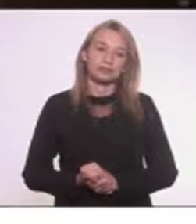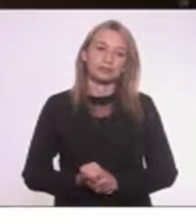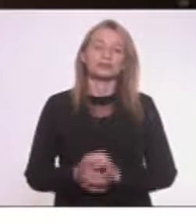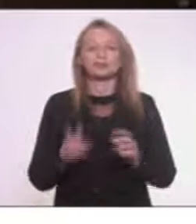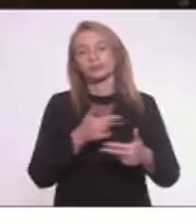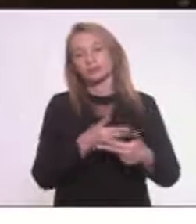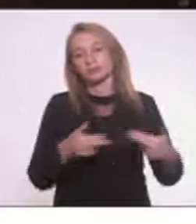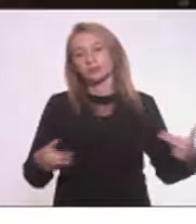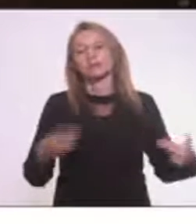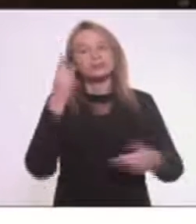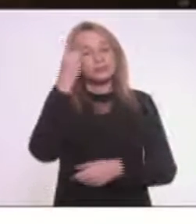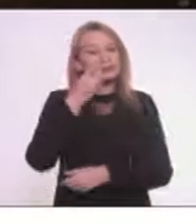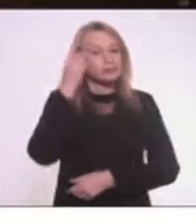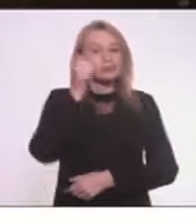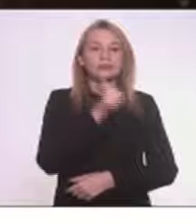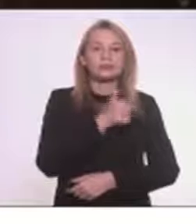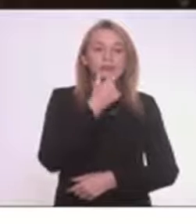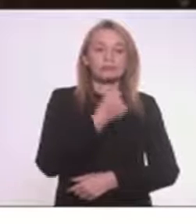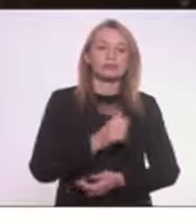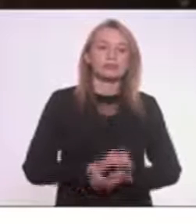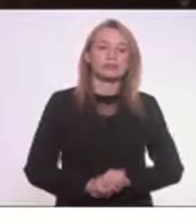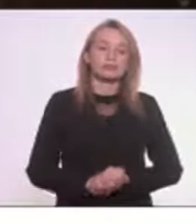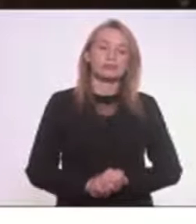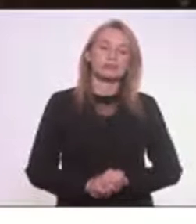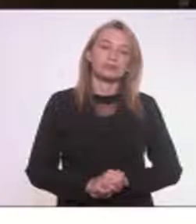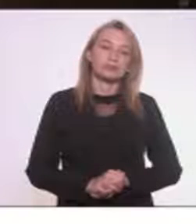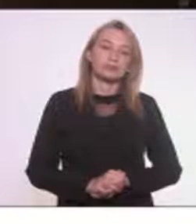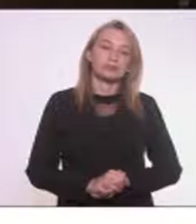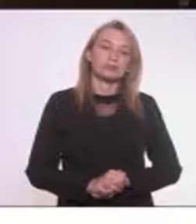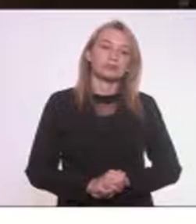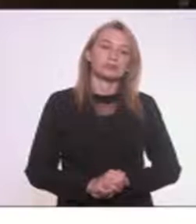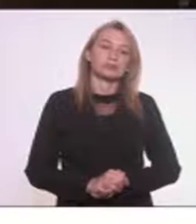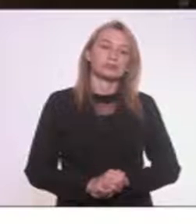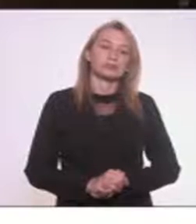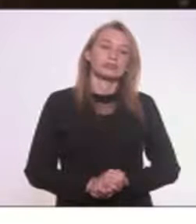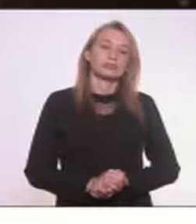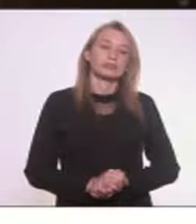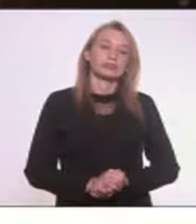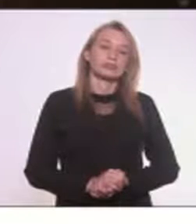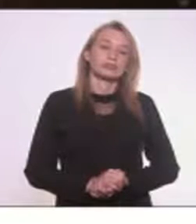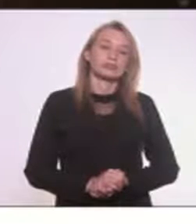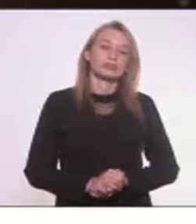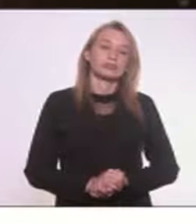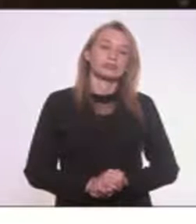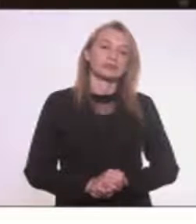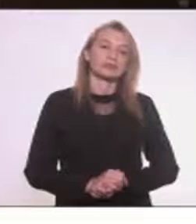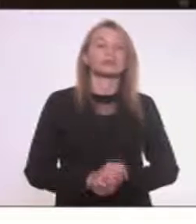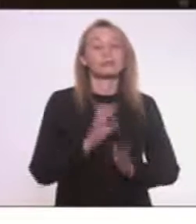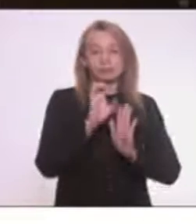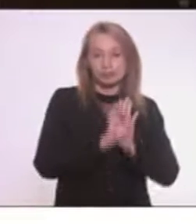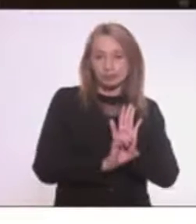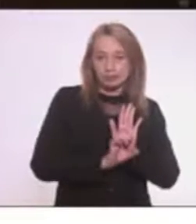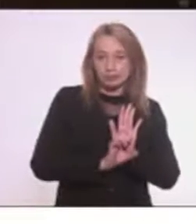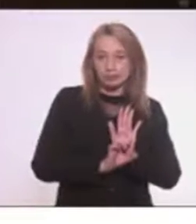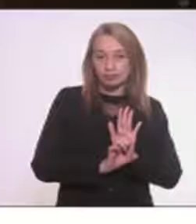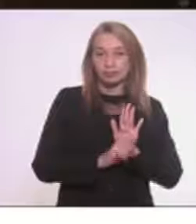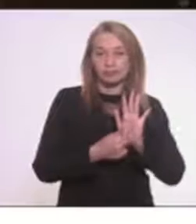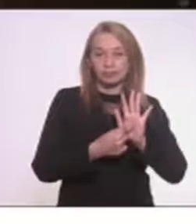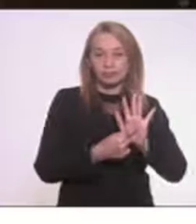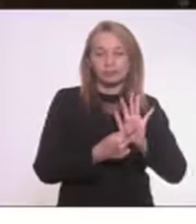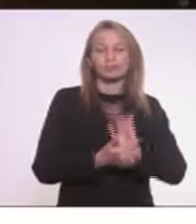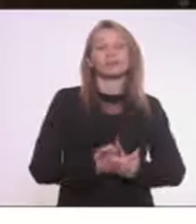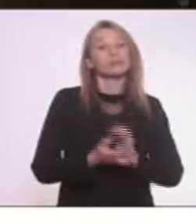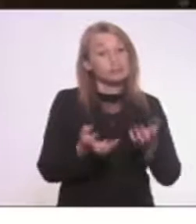diversos deputados e deputadas que temos divergência de conteúdo com a emenda tal qual ela está, mas